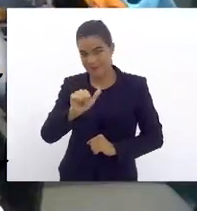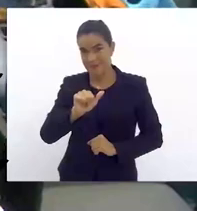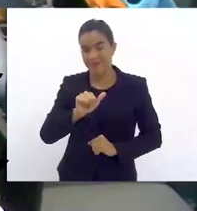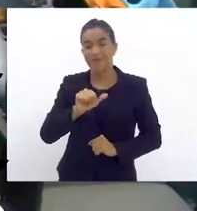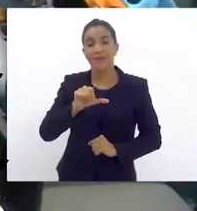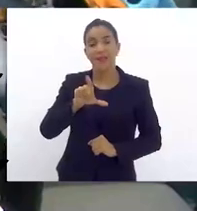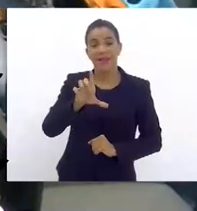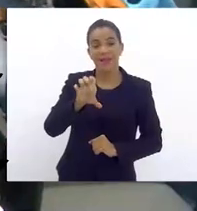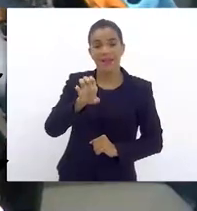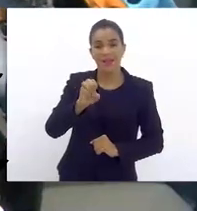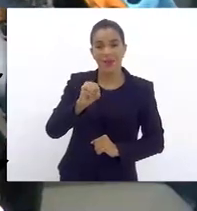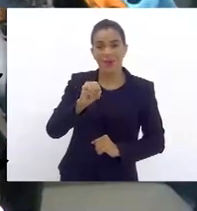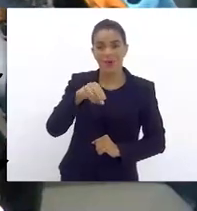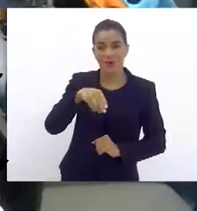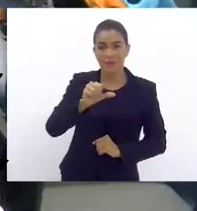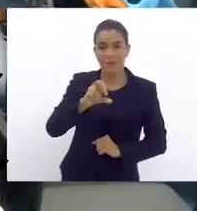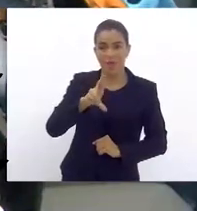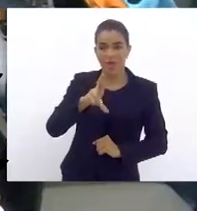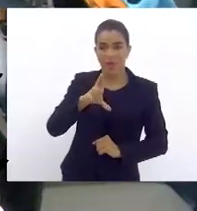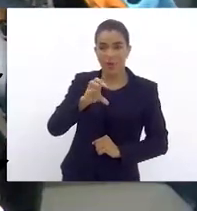Leonardo Vieira